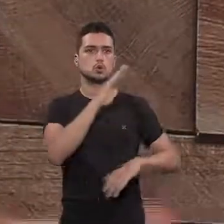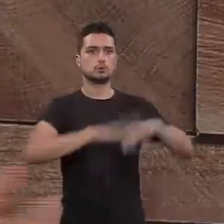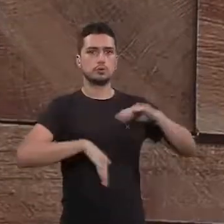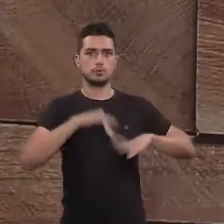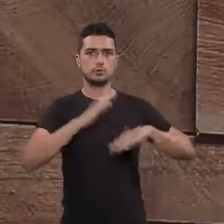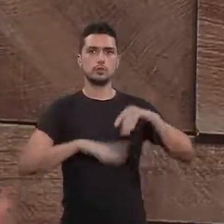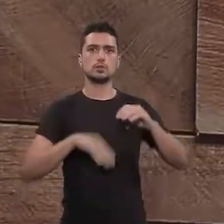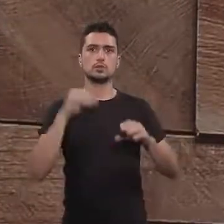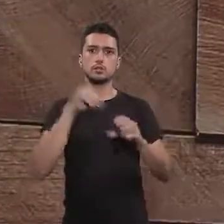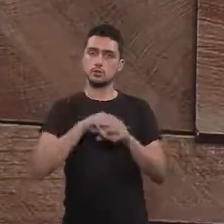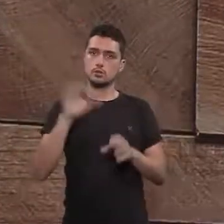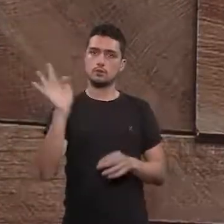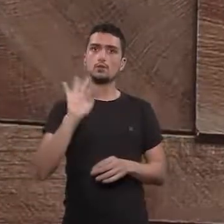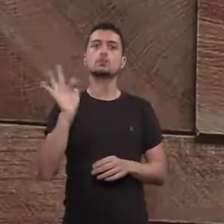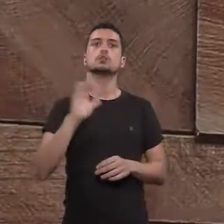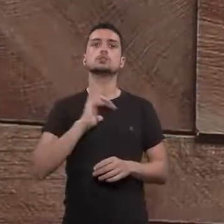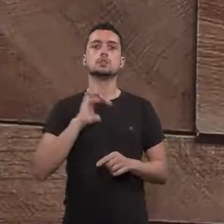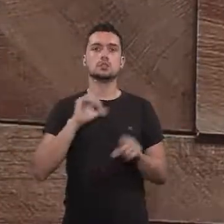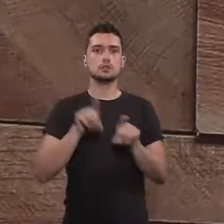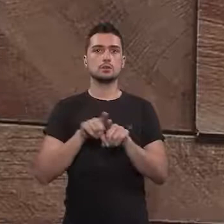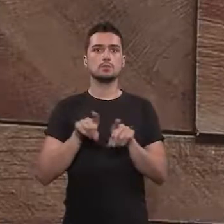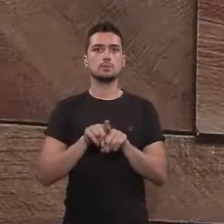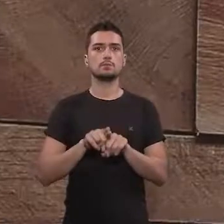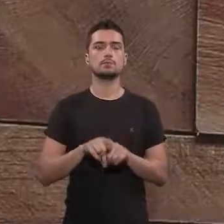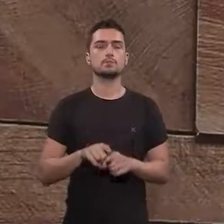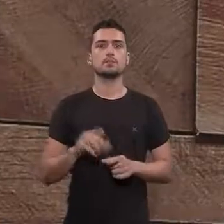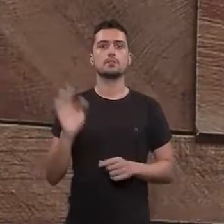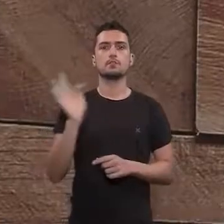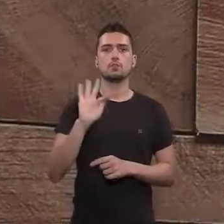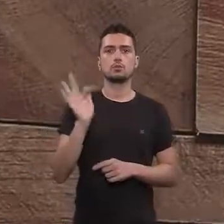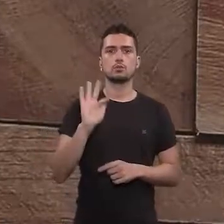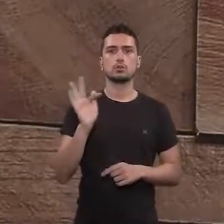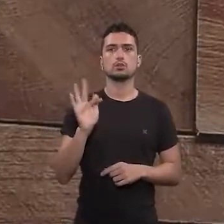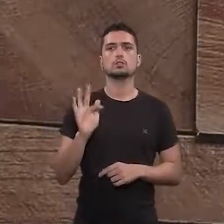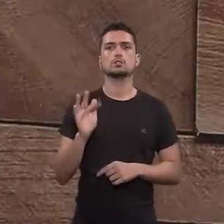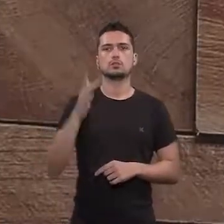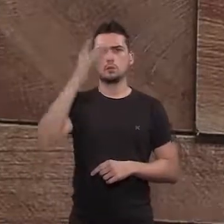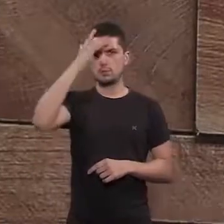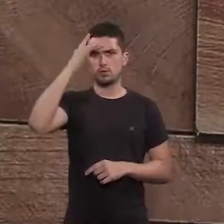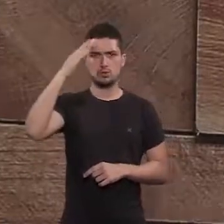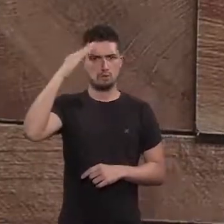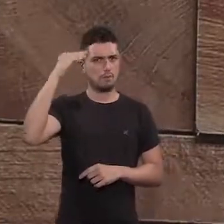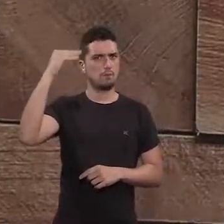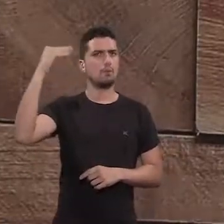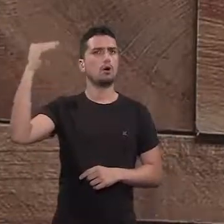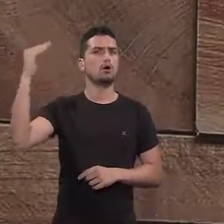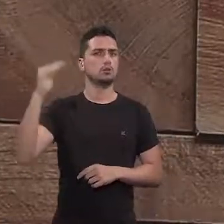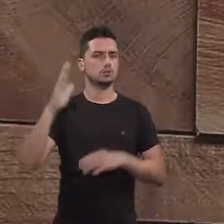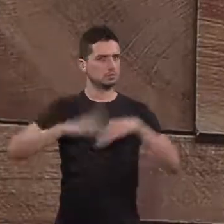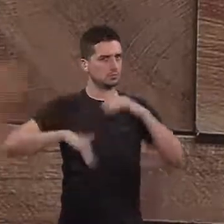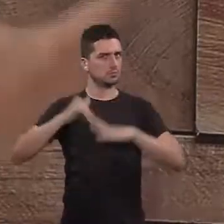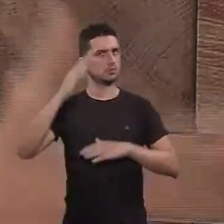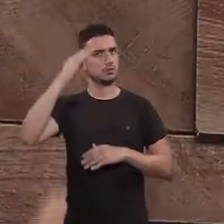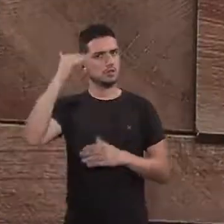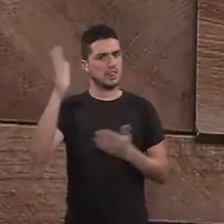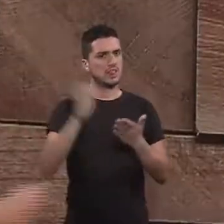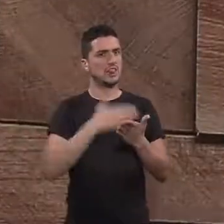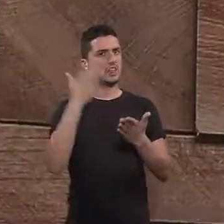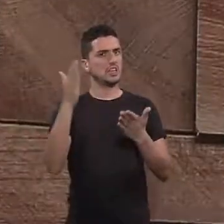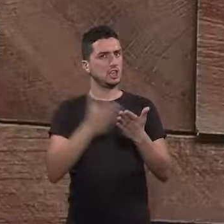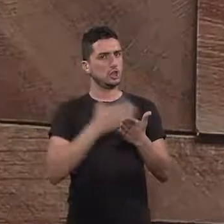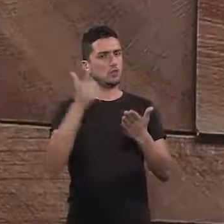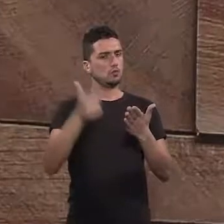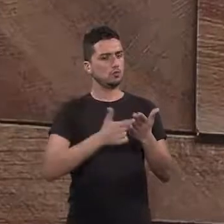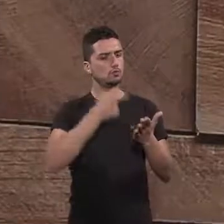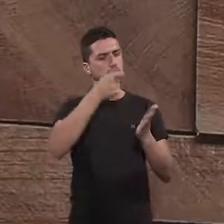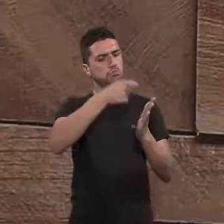outras universidades que trabalham com medicina e espiritualidade, profissionais renomados na área dele, com experiência muito grande, pessoas que escrevem